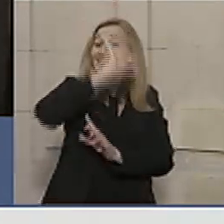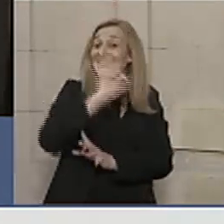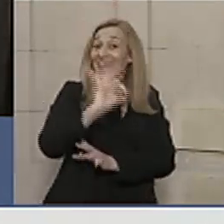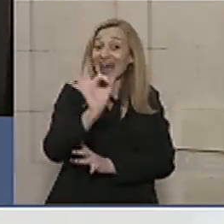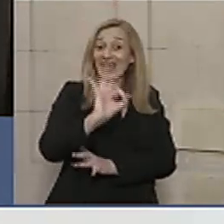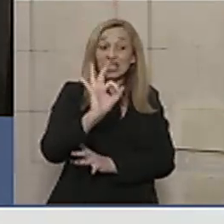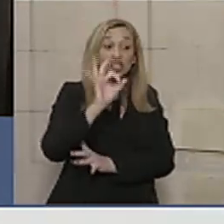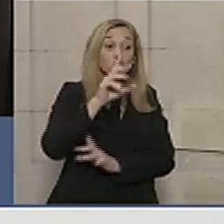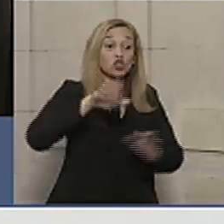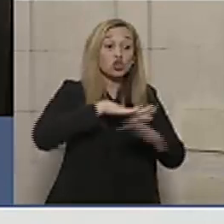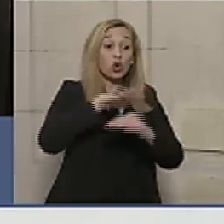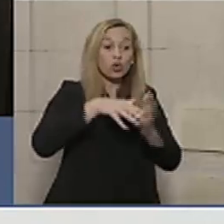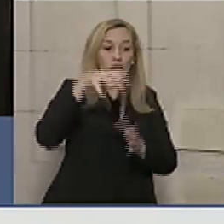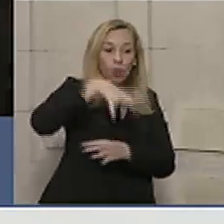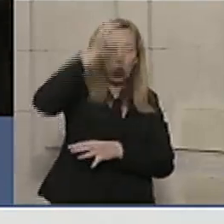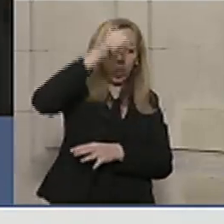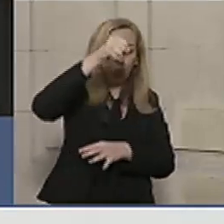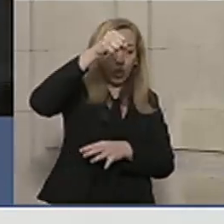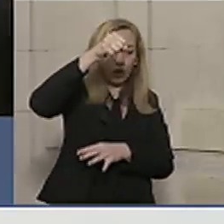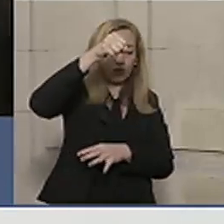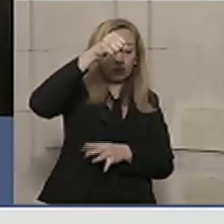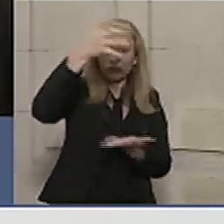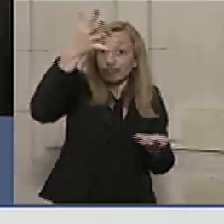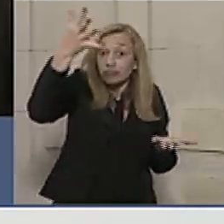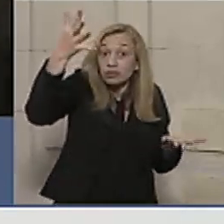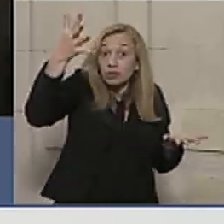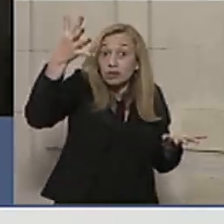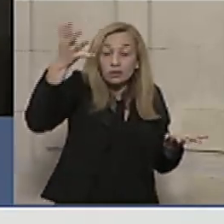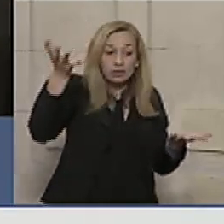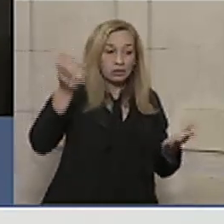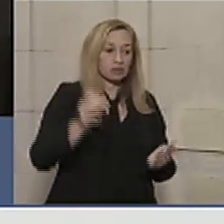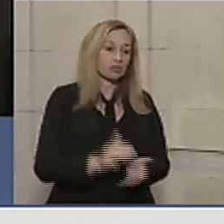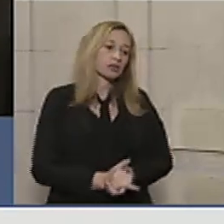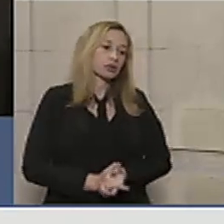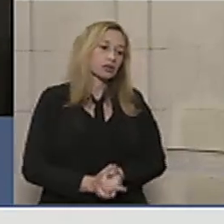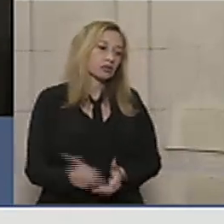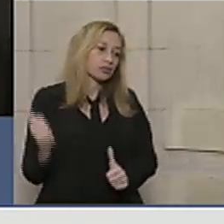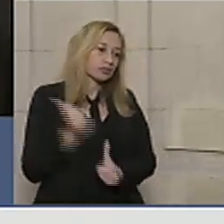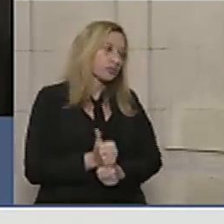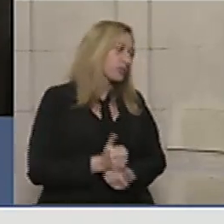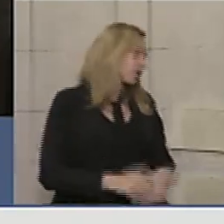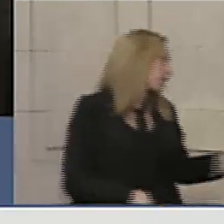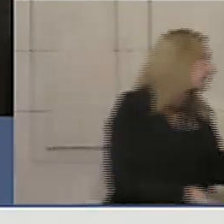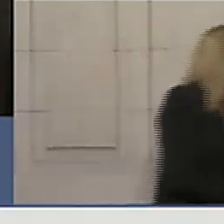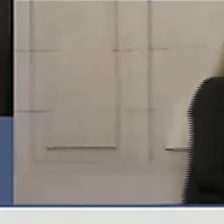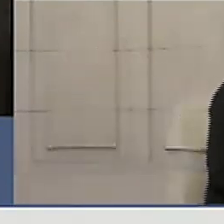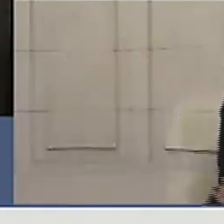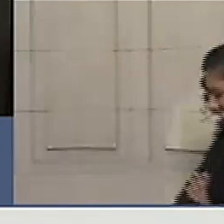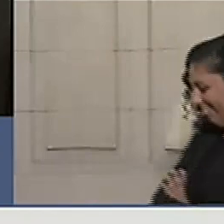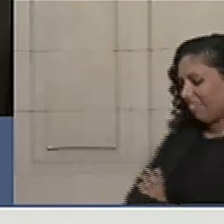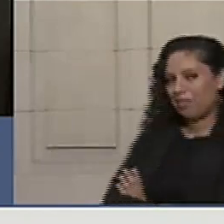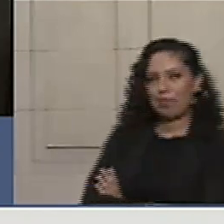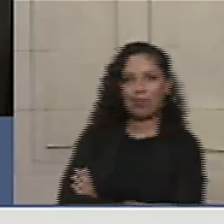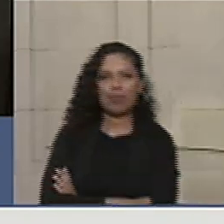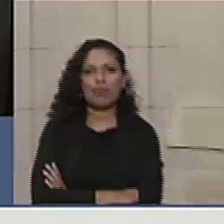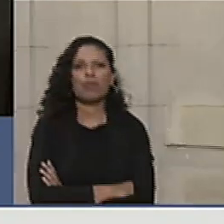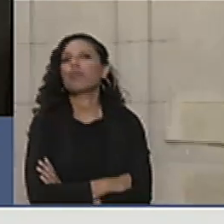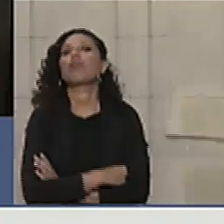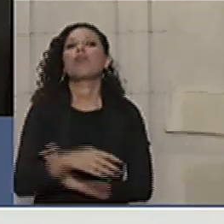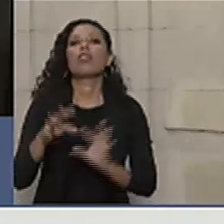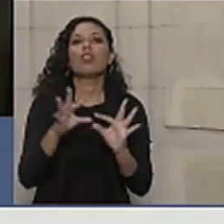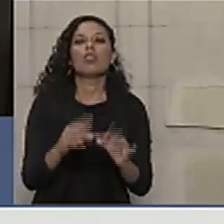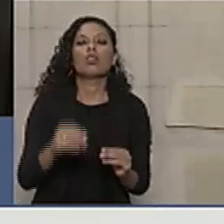todos foram furtados. Enquanto essa questão não for devidamente enfrentada, no sentido da responsabilidade,